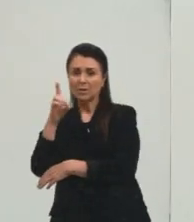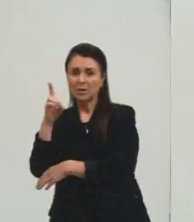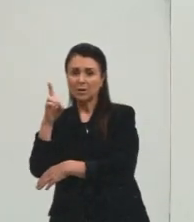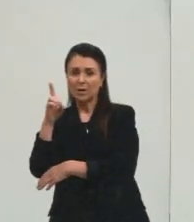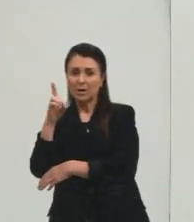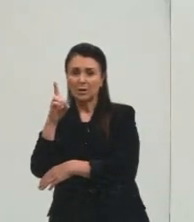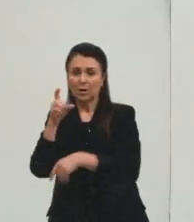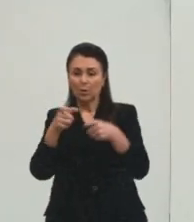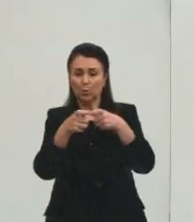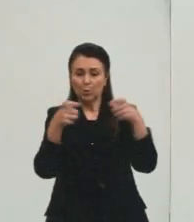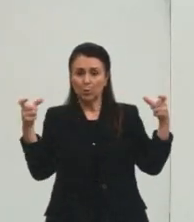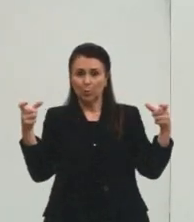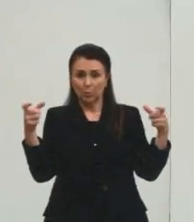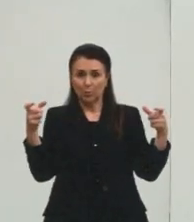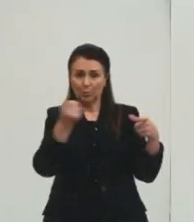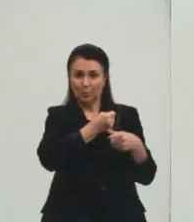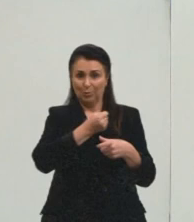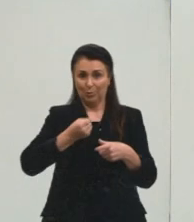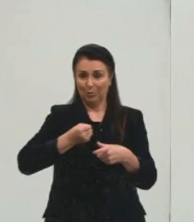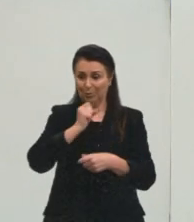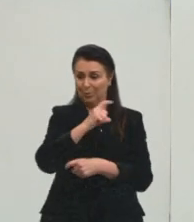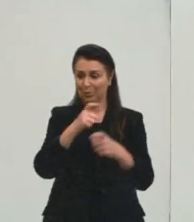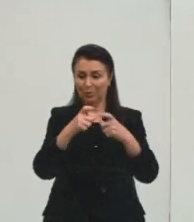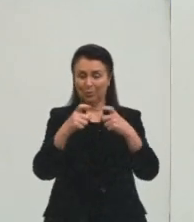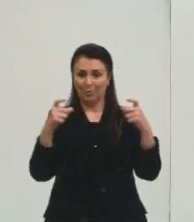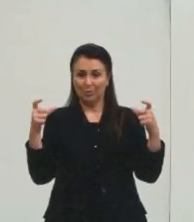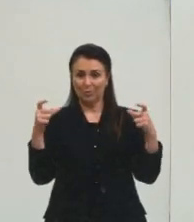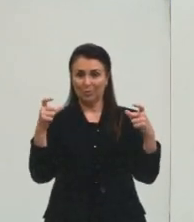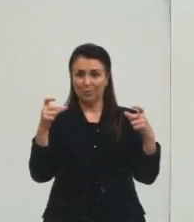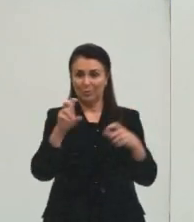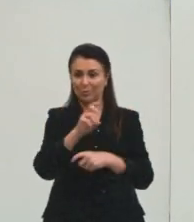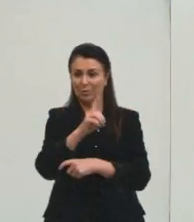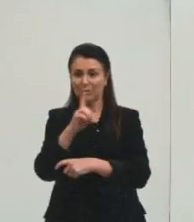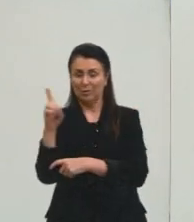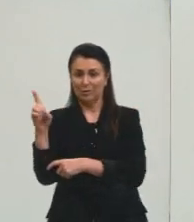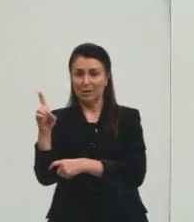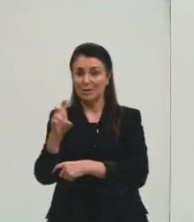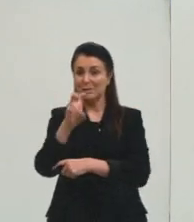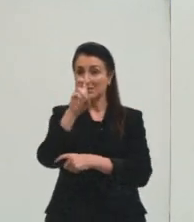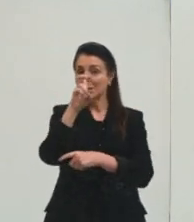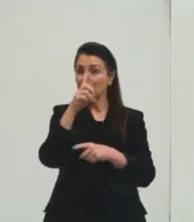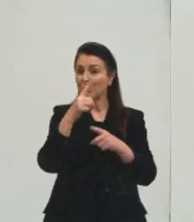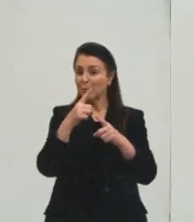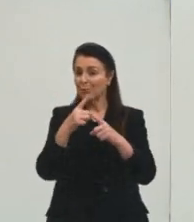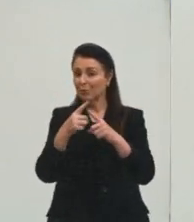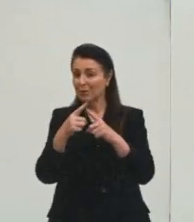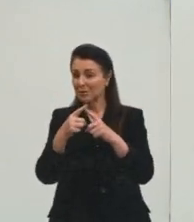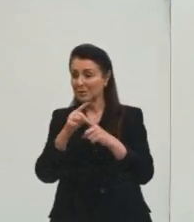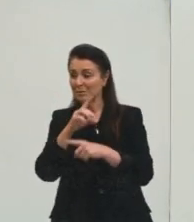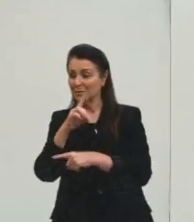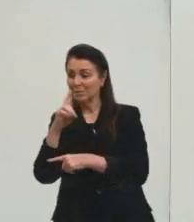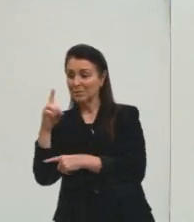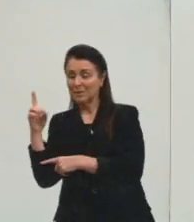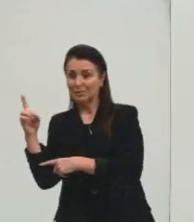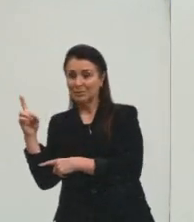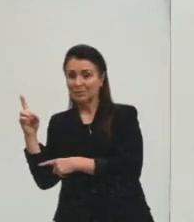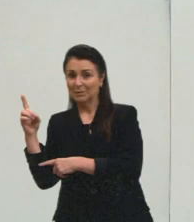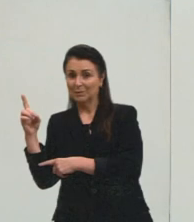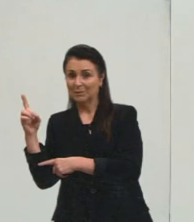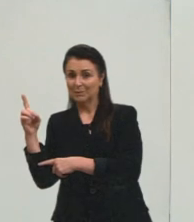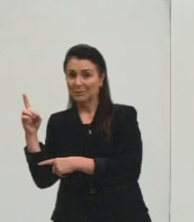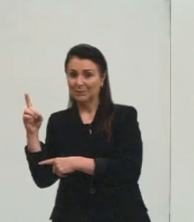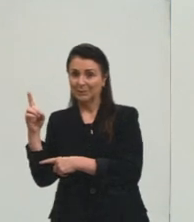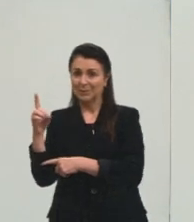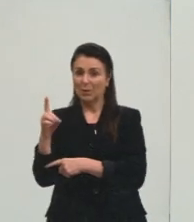para a direita então eu vou andar cinco casas para a direita eu vou botar no meu, de lugar tá